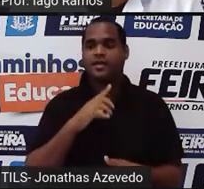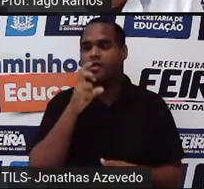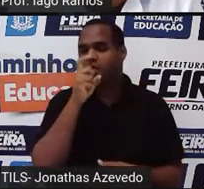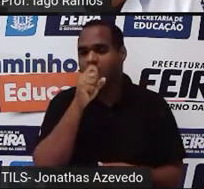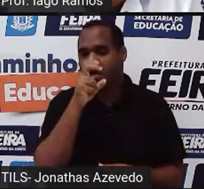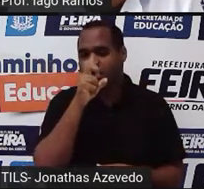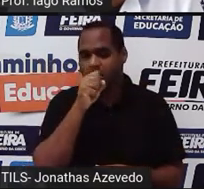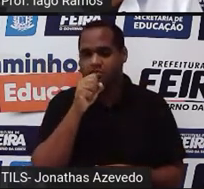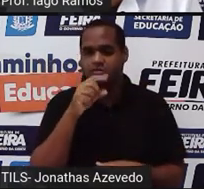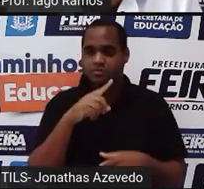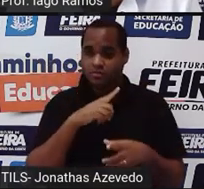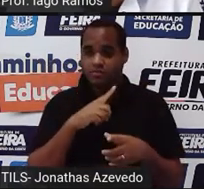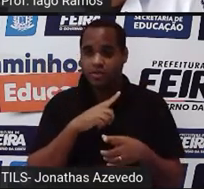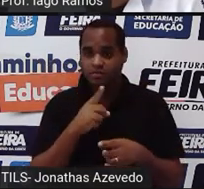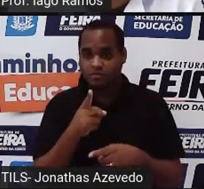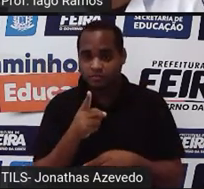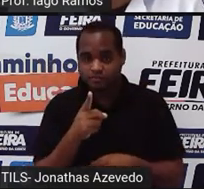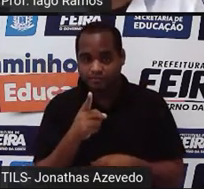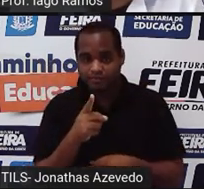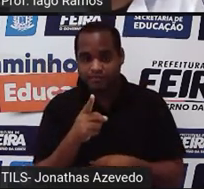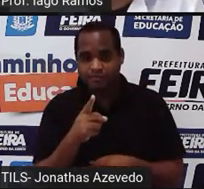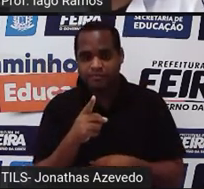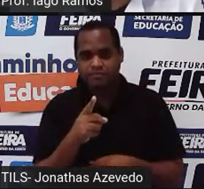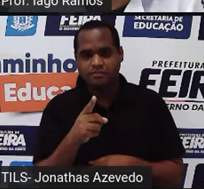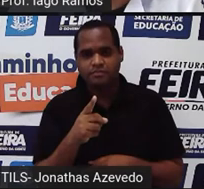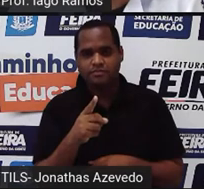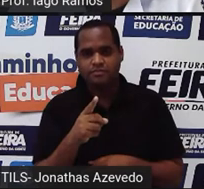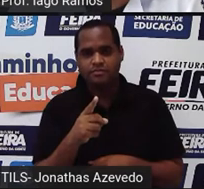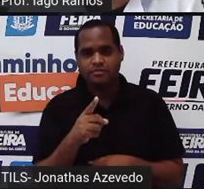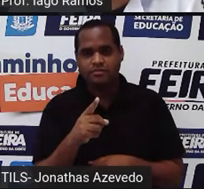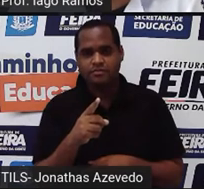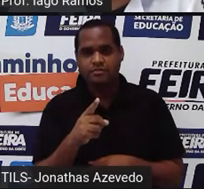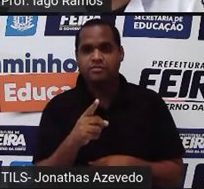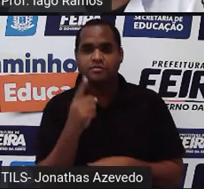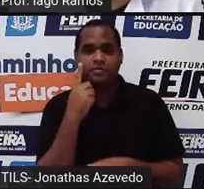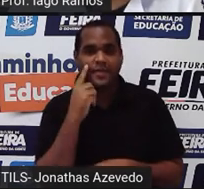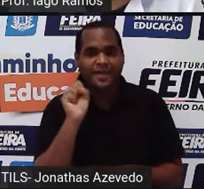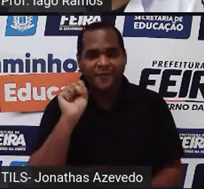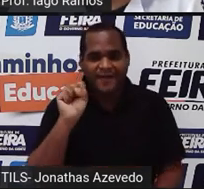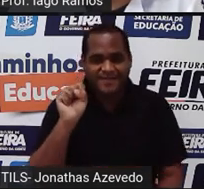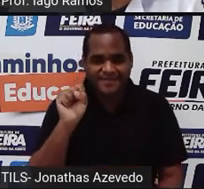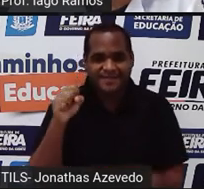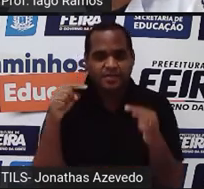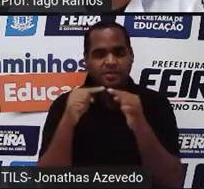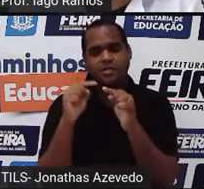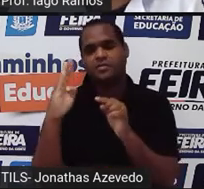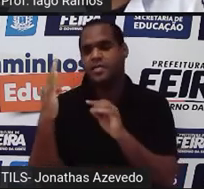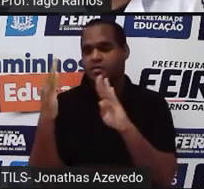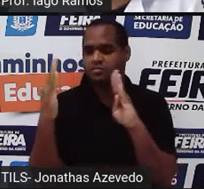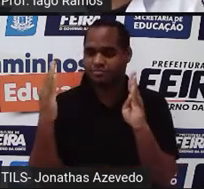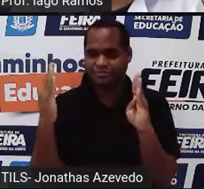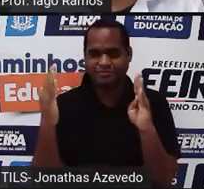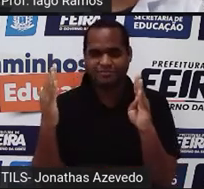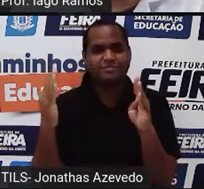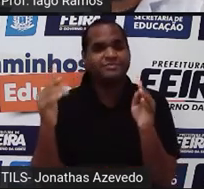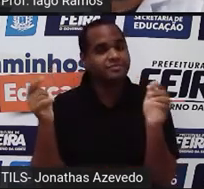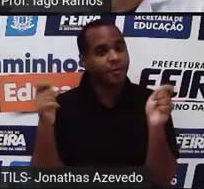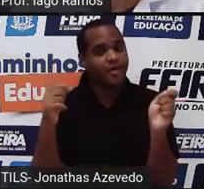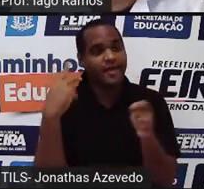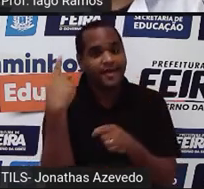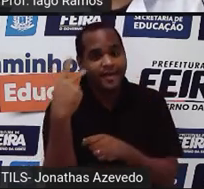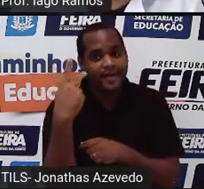ó. Esse pontozinho laranja, identificado como S, vai funcionar como espelho. Então, essa